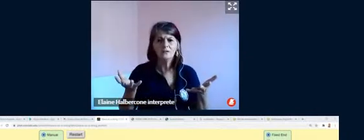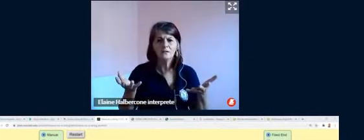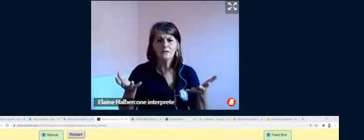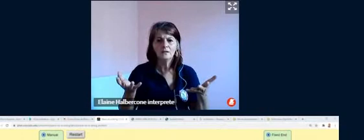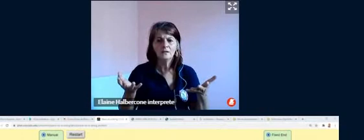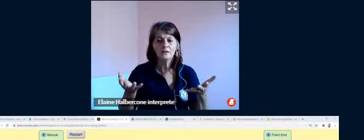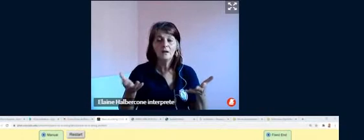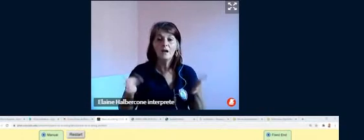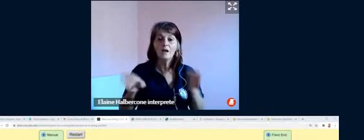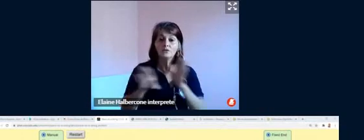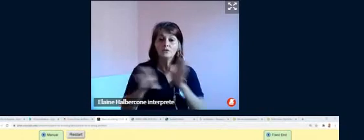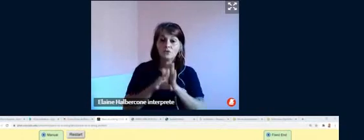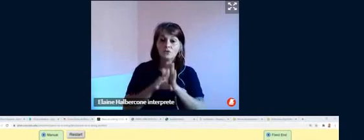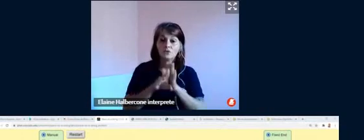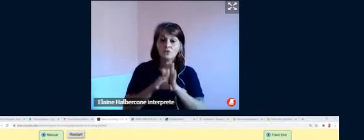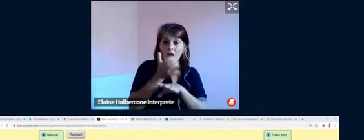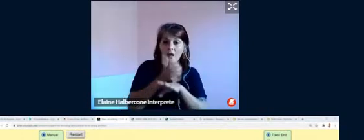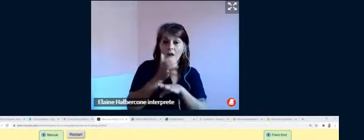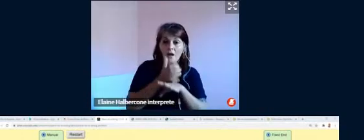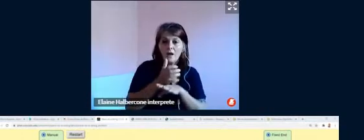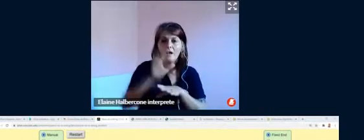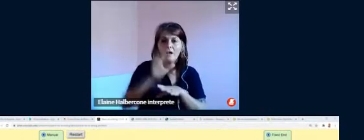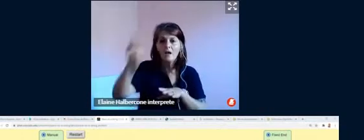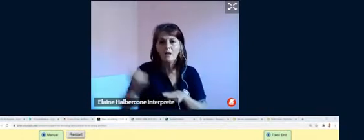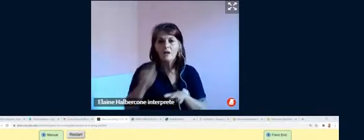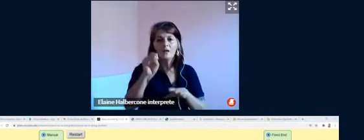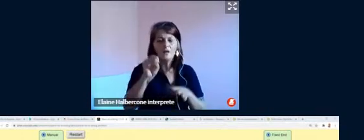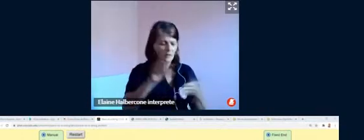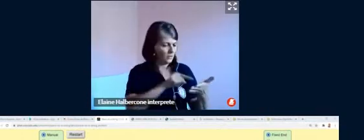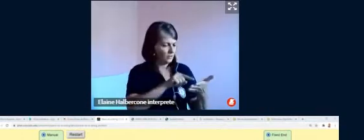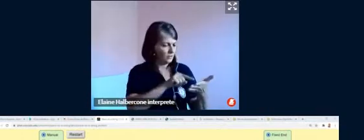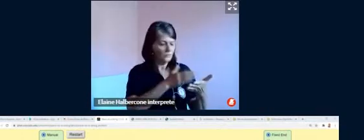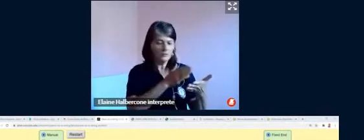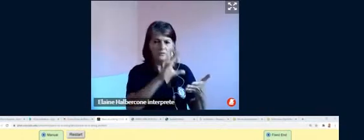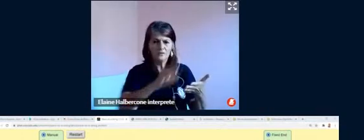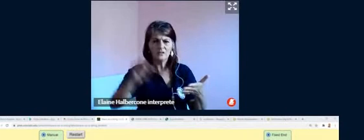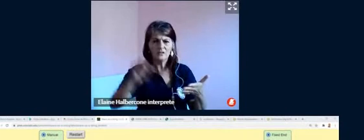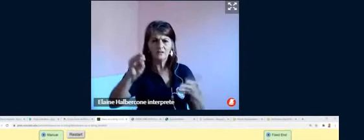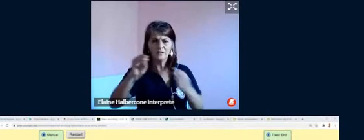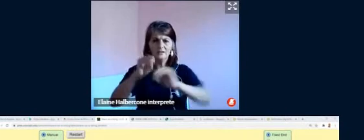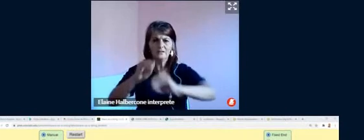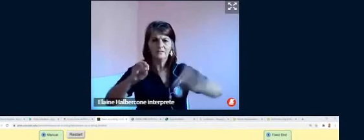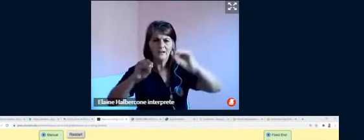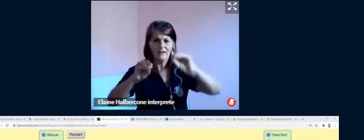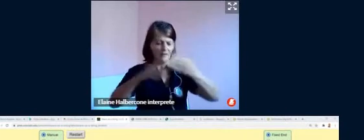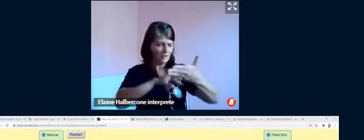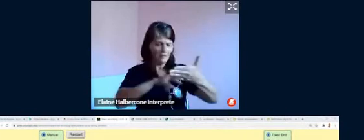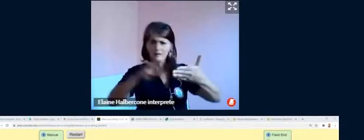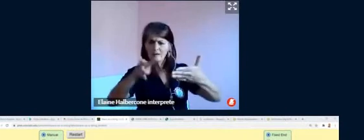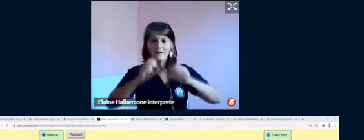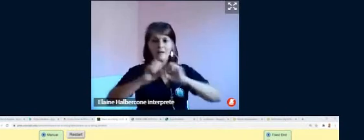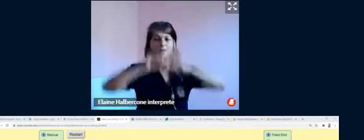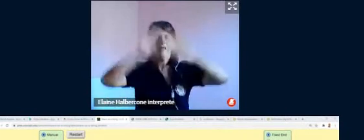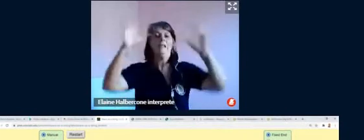Aí você chega no simulador, tenta reproduzir o que está no livro e as coisas começam a ficar mais claras.